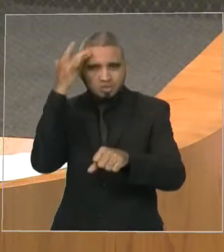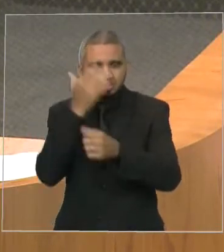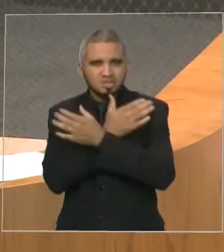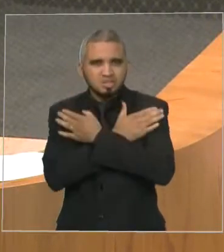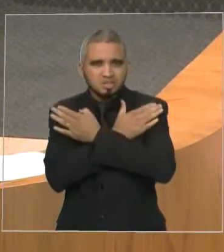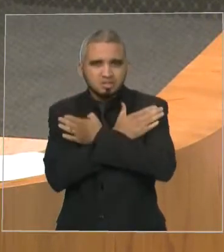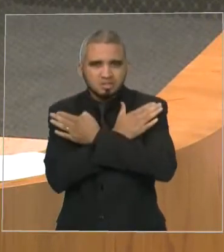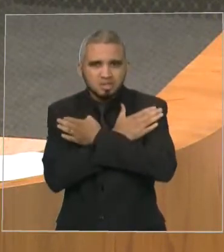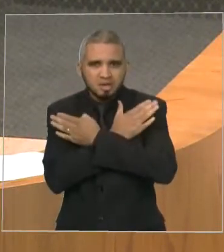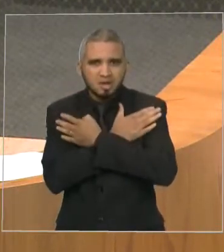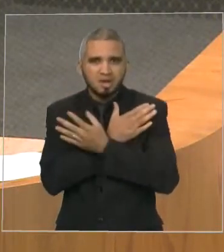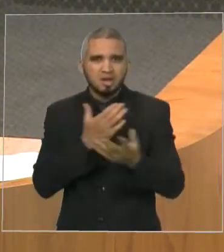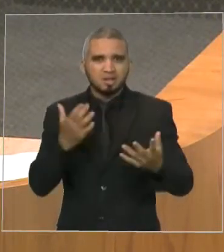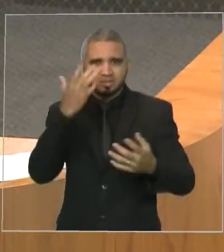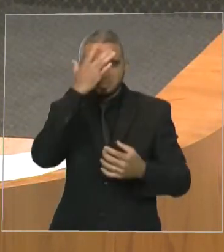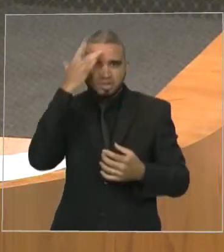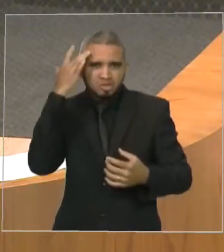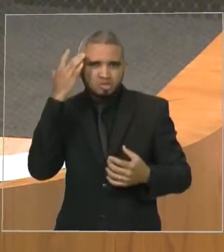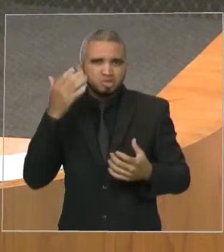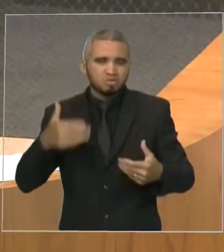passando necessidades,